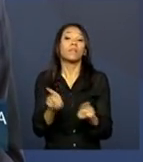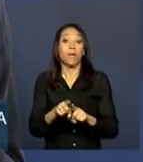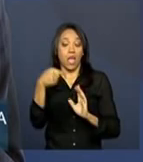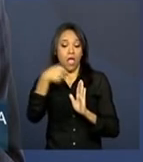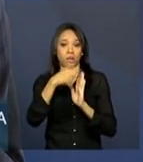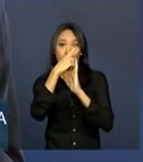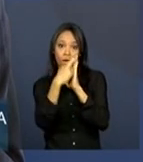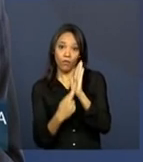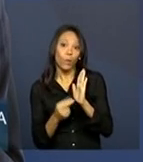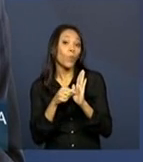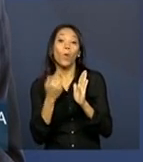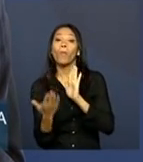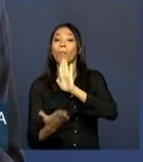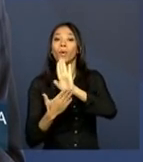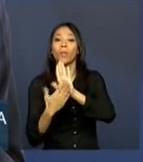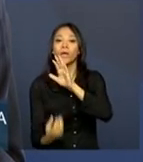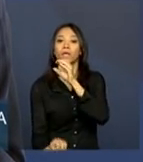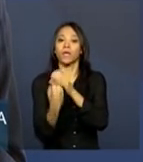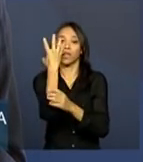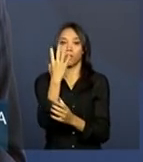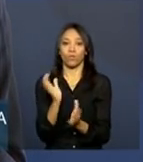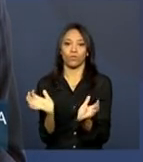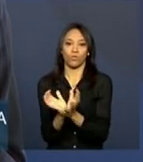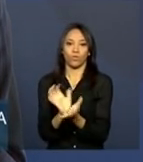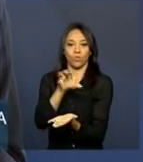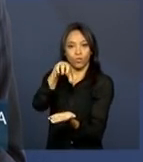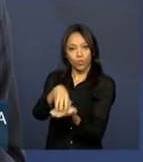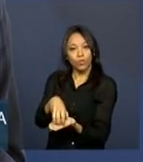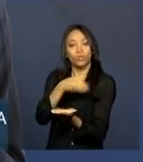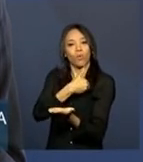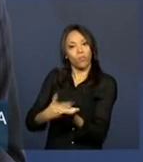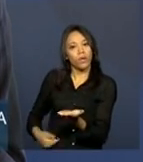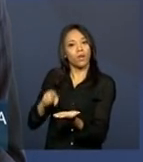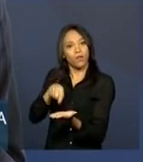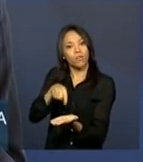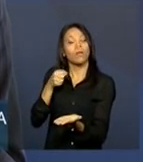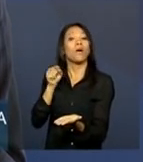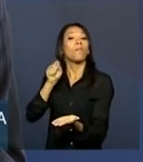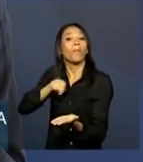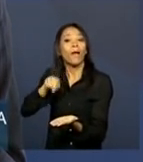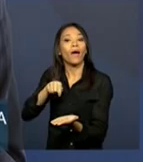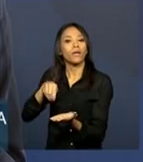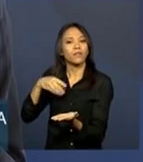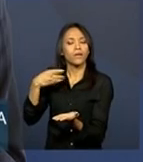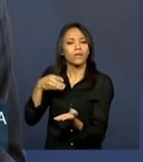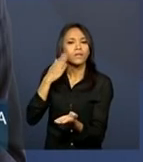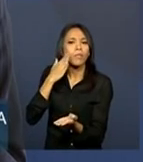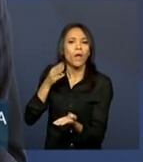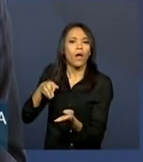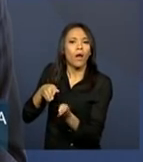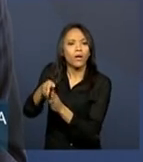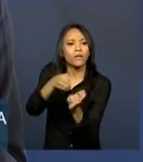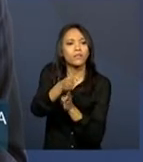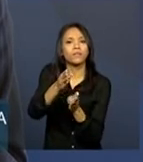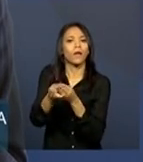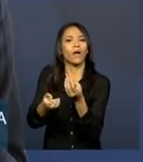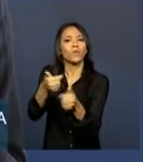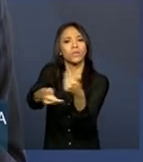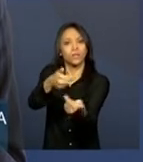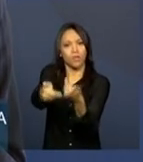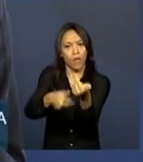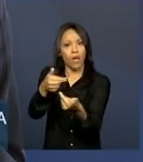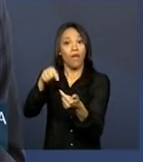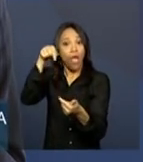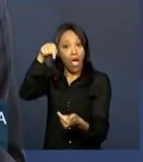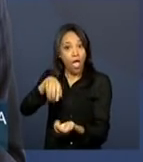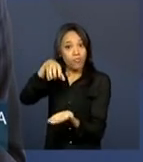propõe também a criação de um órgão público para seguimento das ações e recomendações da comissão nacional da verdade deve ser visto como uma